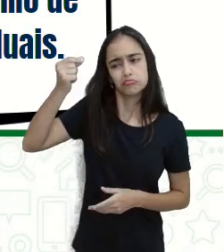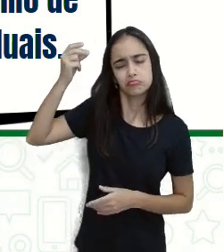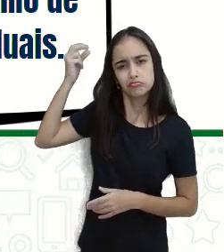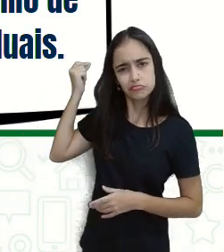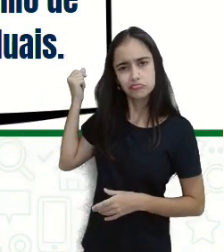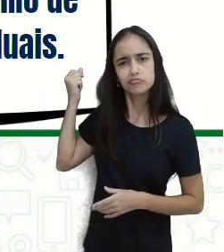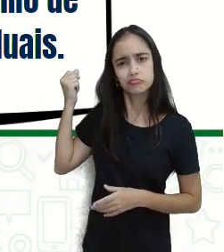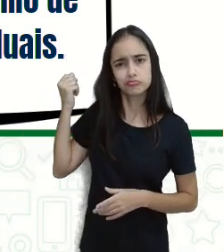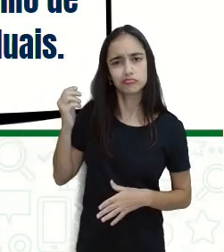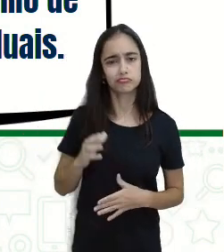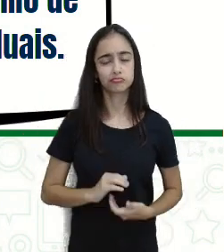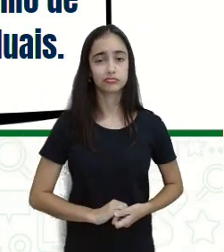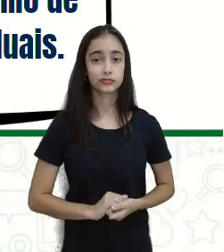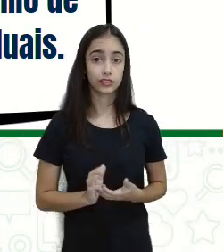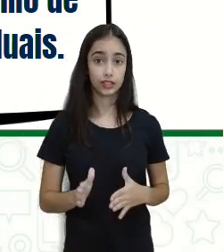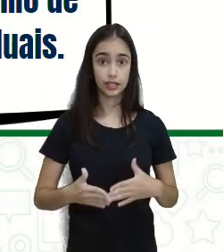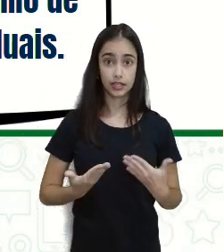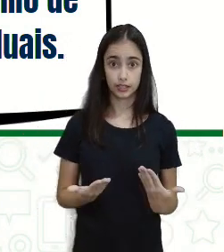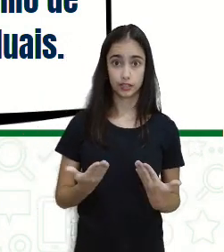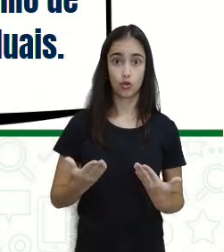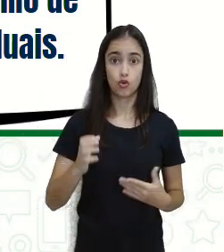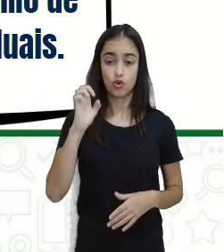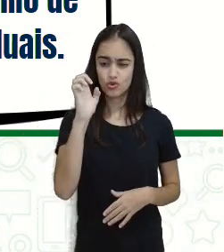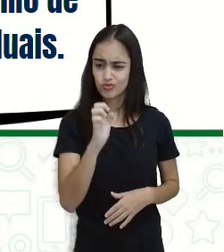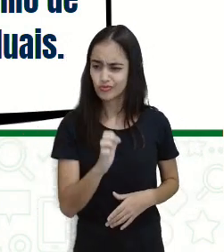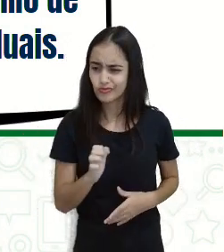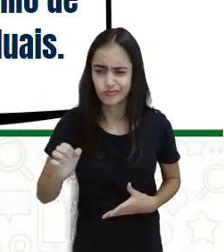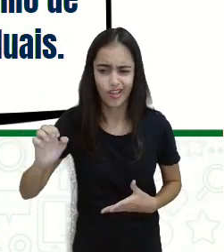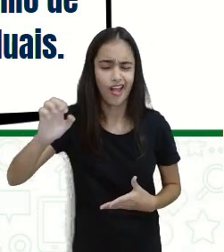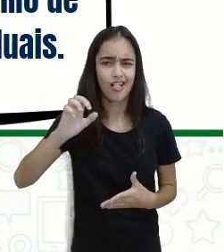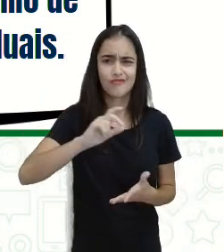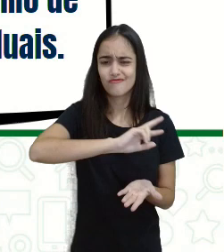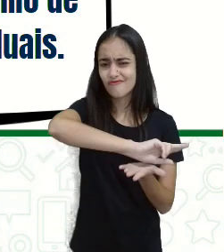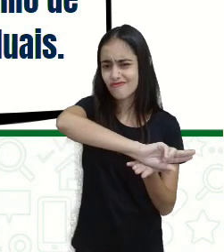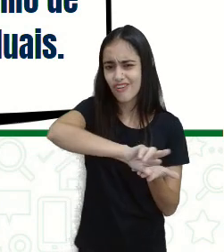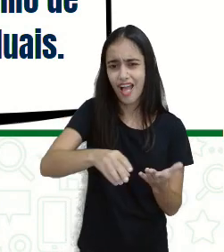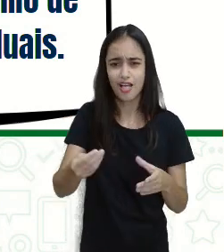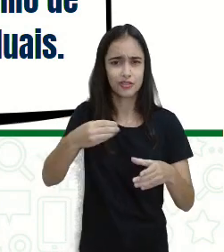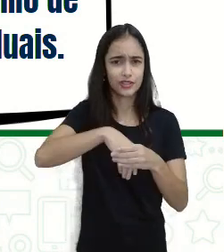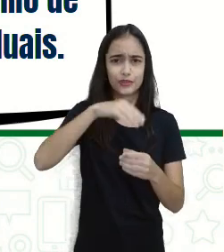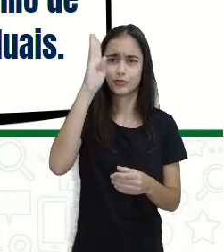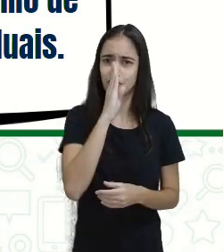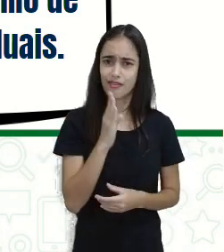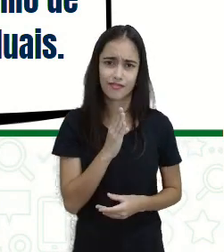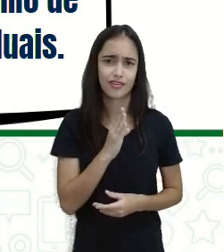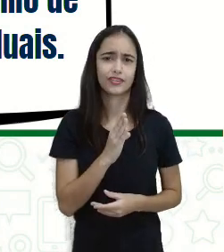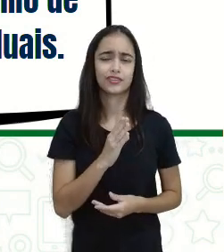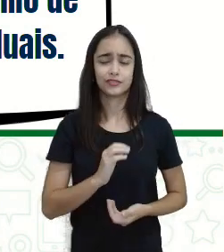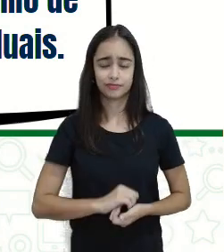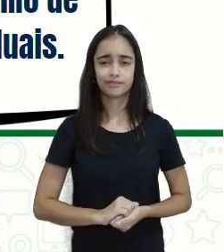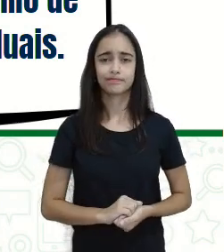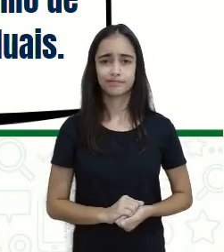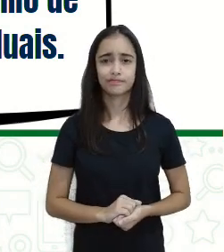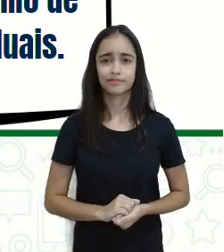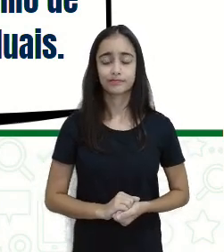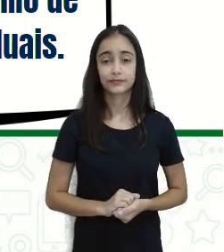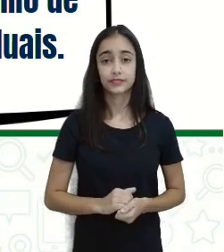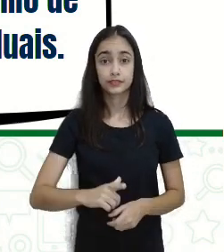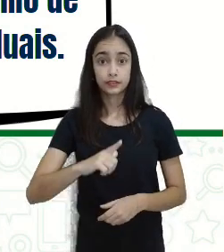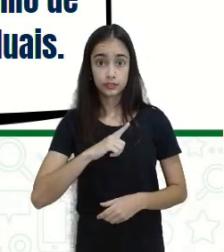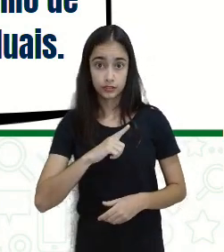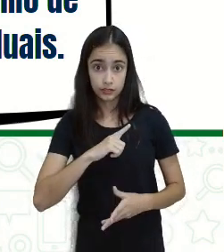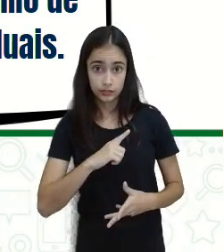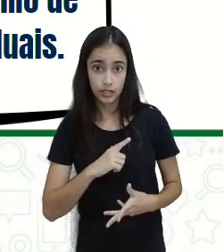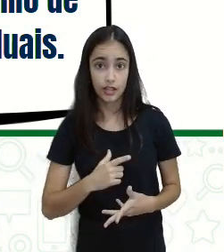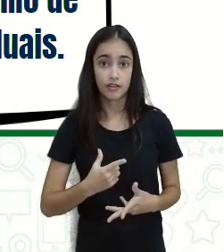quilombos. Então, no estado de Alagoas, Amazonas, Amapá, Mato Grosso e Rio de Janeiro, ela foi instituída